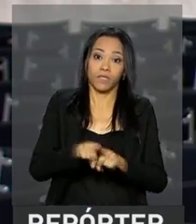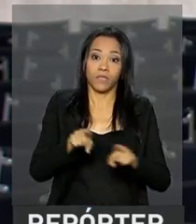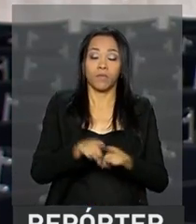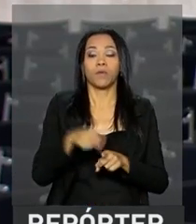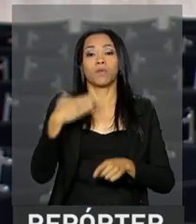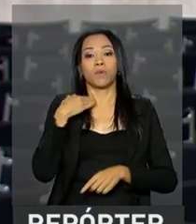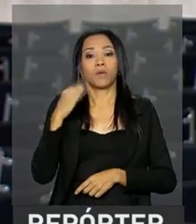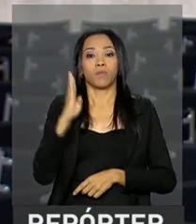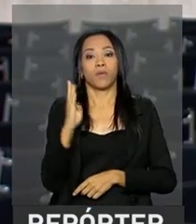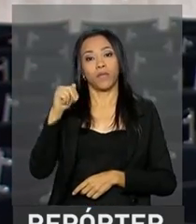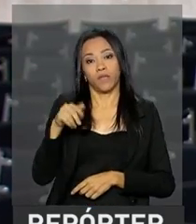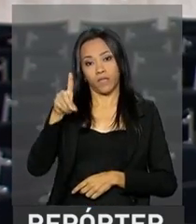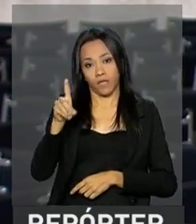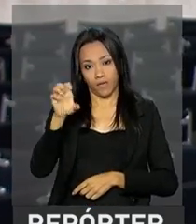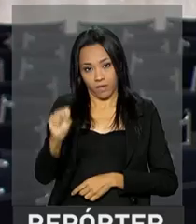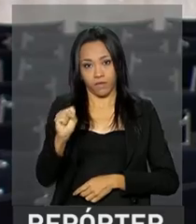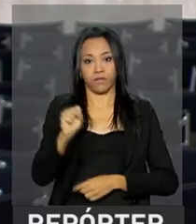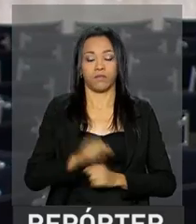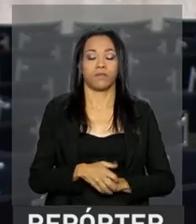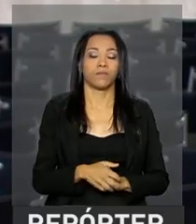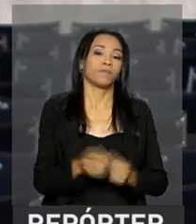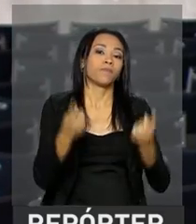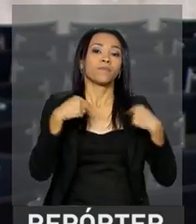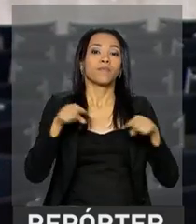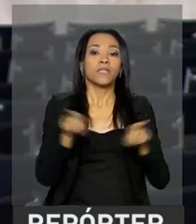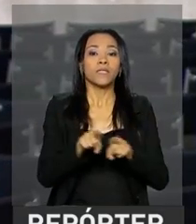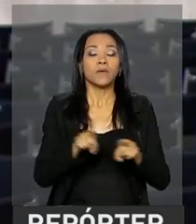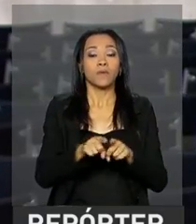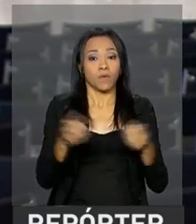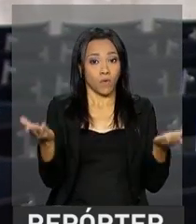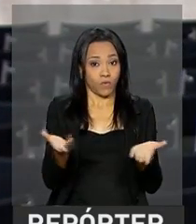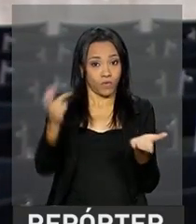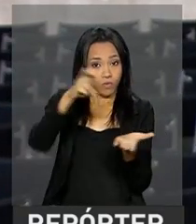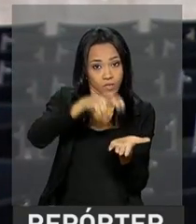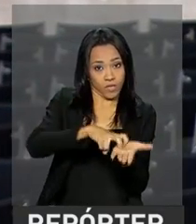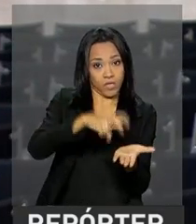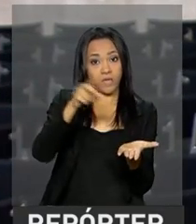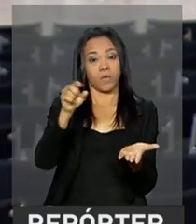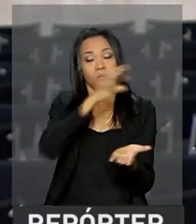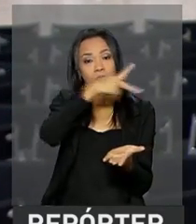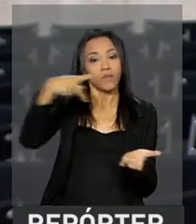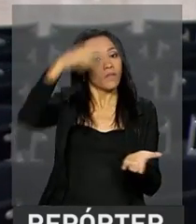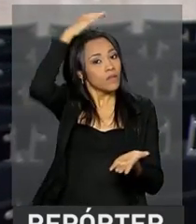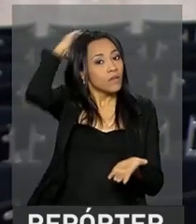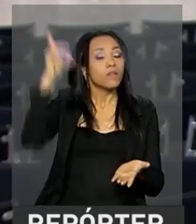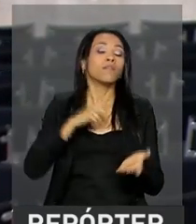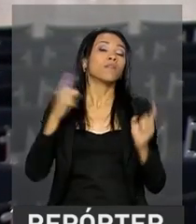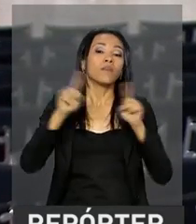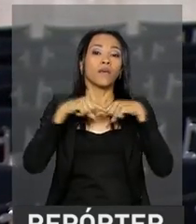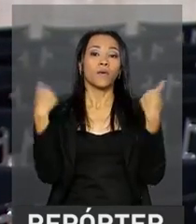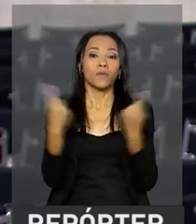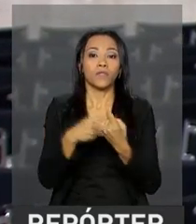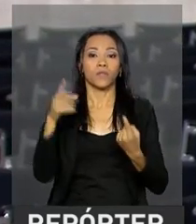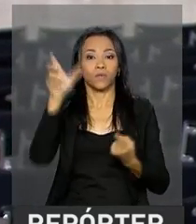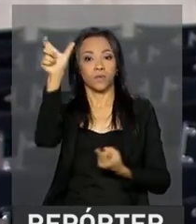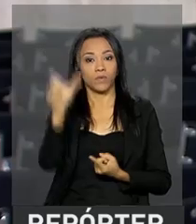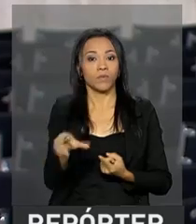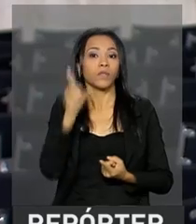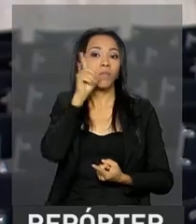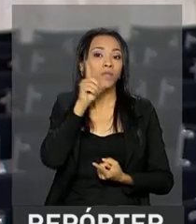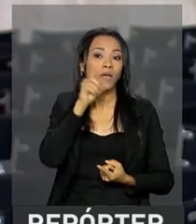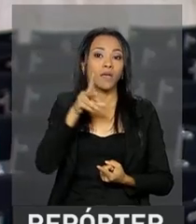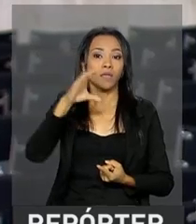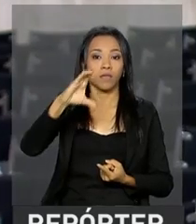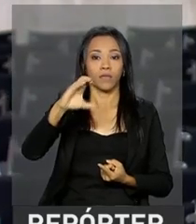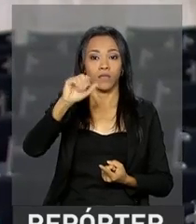bom e agora pela manhã o presidente michel temer se reúne com deputados carlos barum do